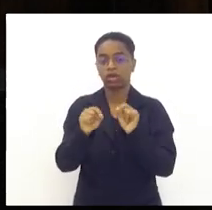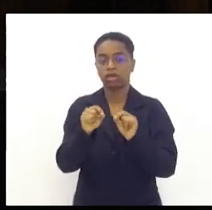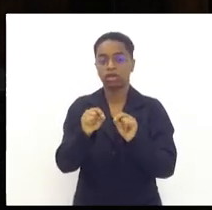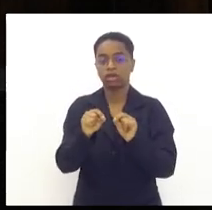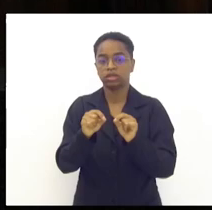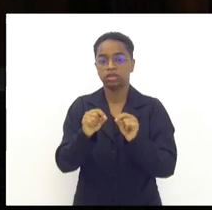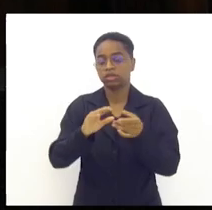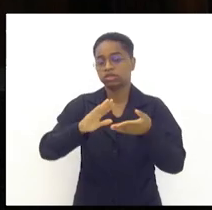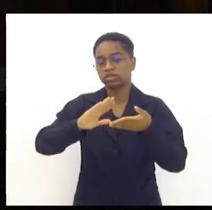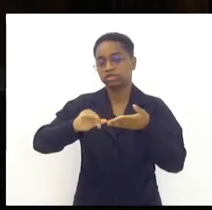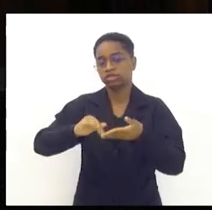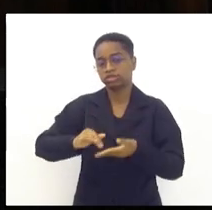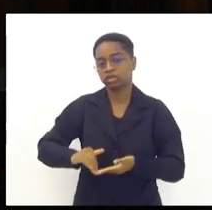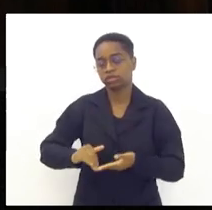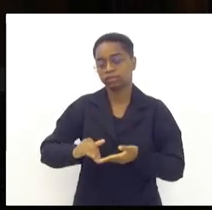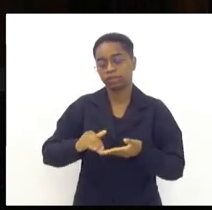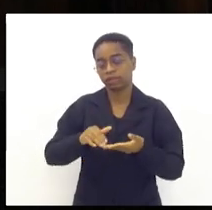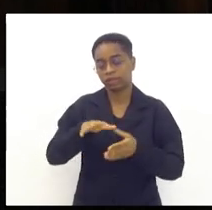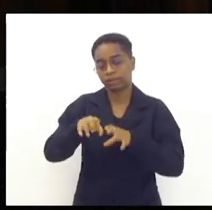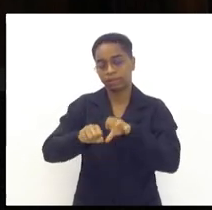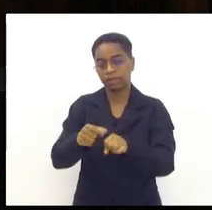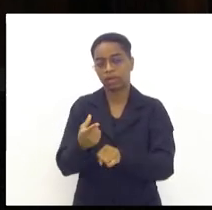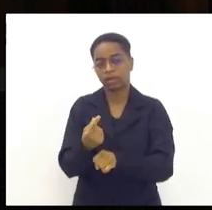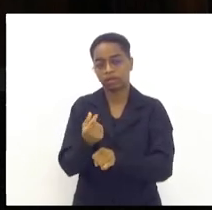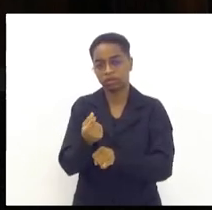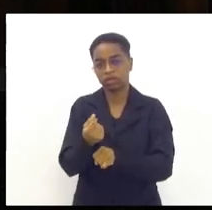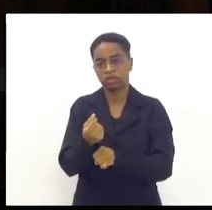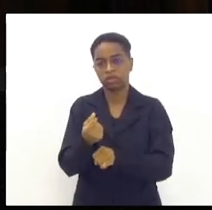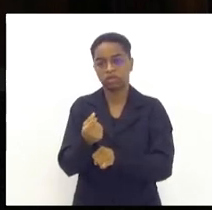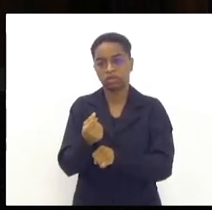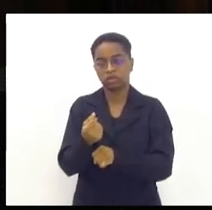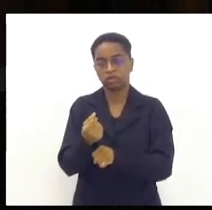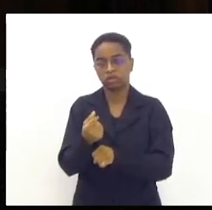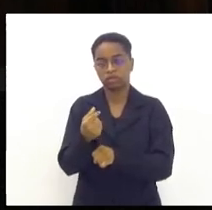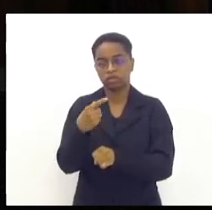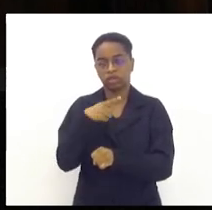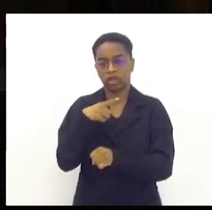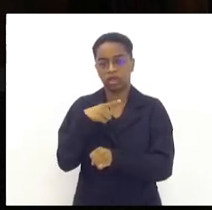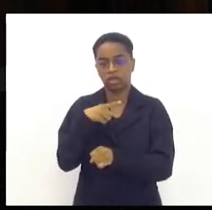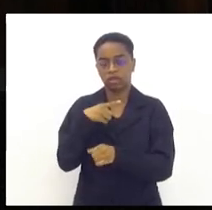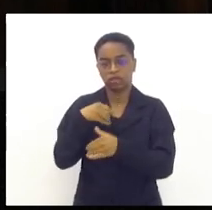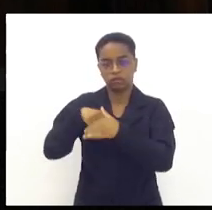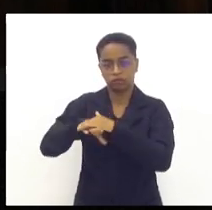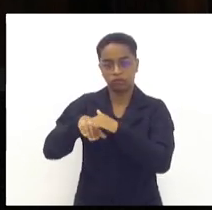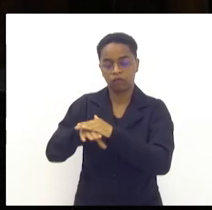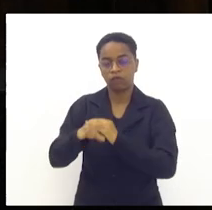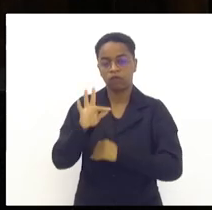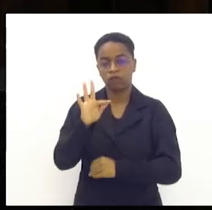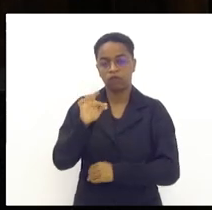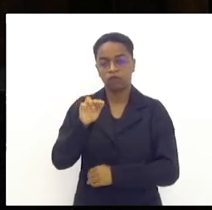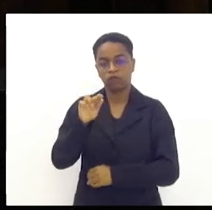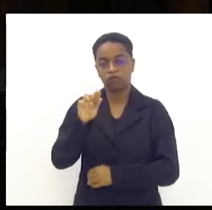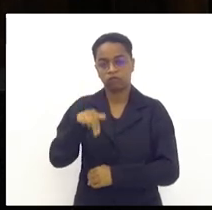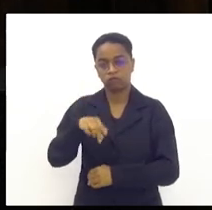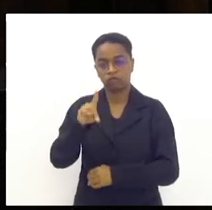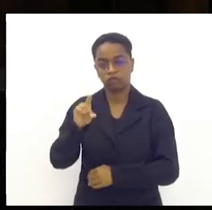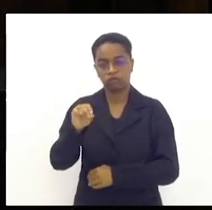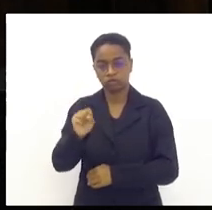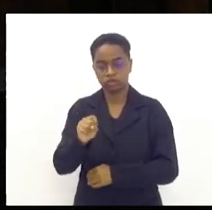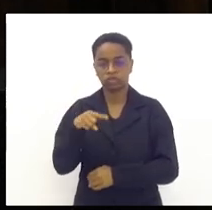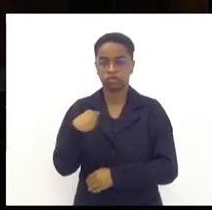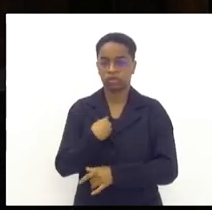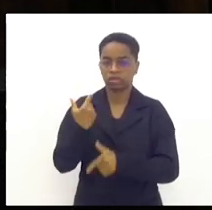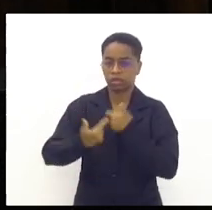recurso dos fundos aos quais, durante muitos anos, trabalhamos para que esses